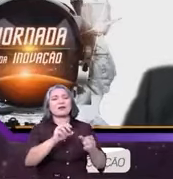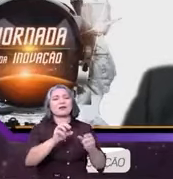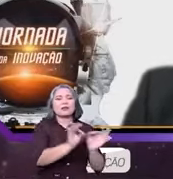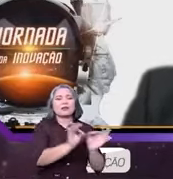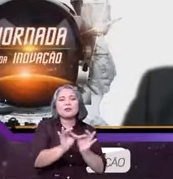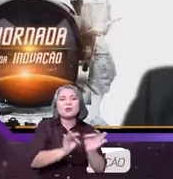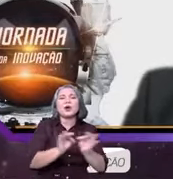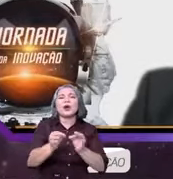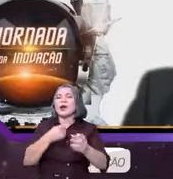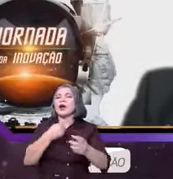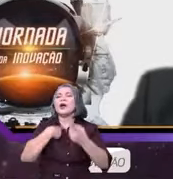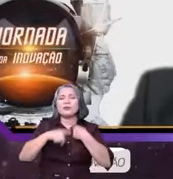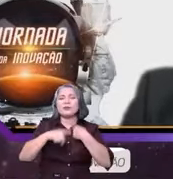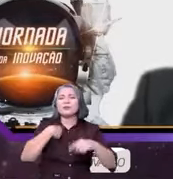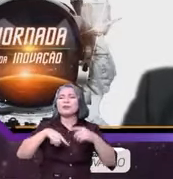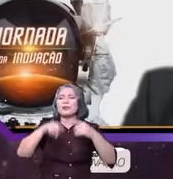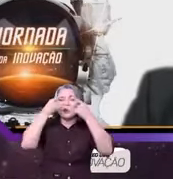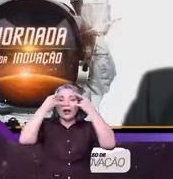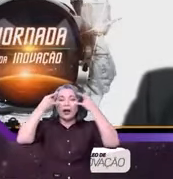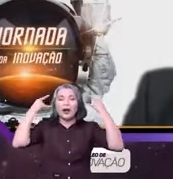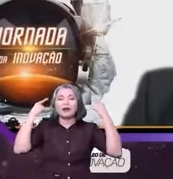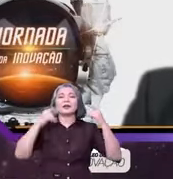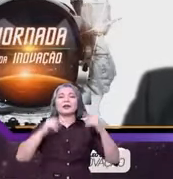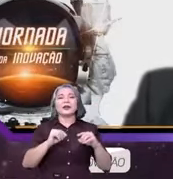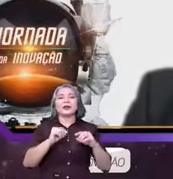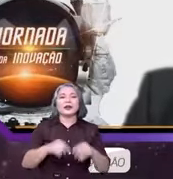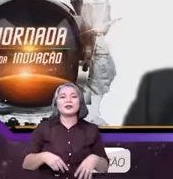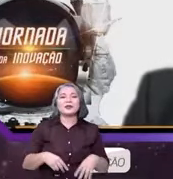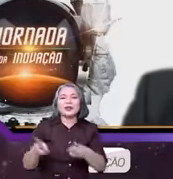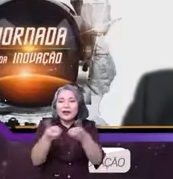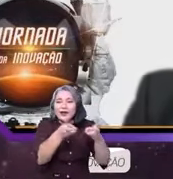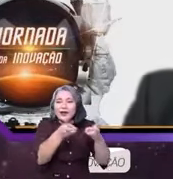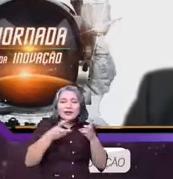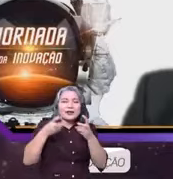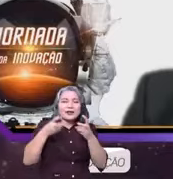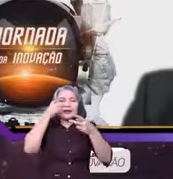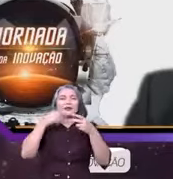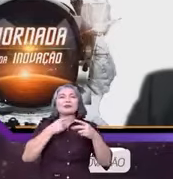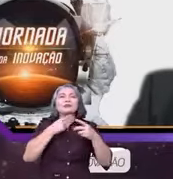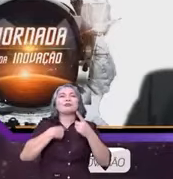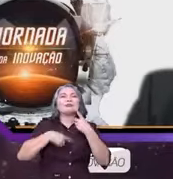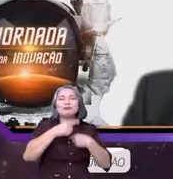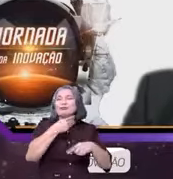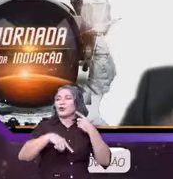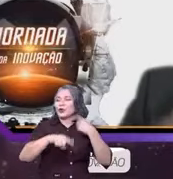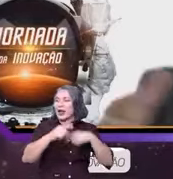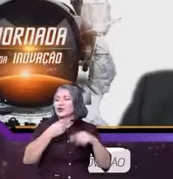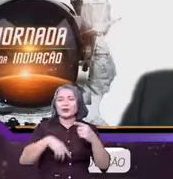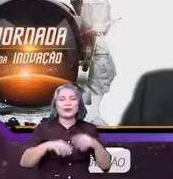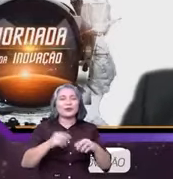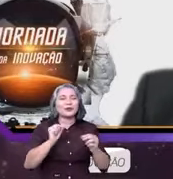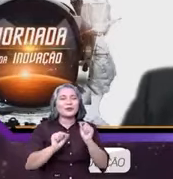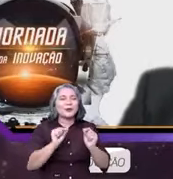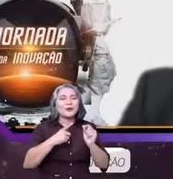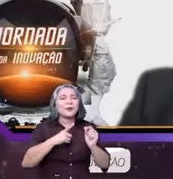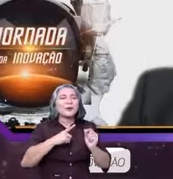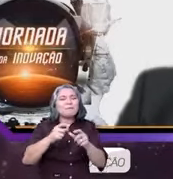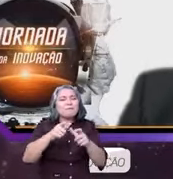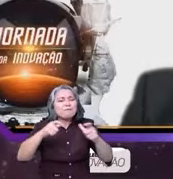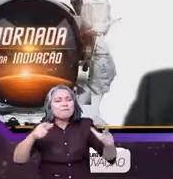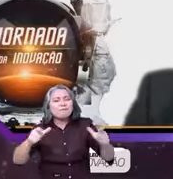tempo. E essa execução fica demorada. E aí eu dou exemplos de planejamentos, de execuções, grandes